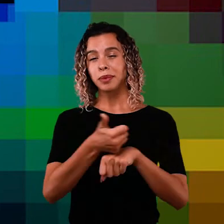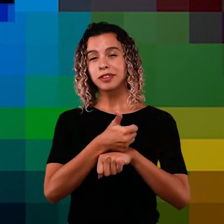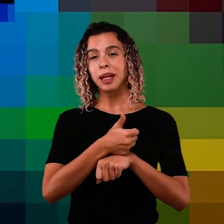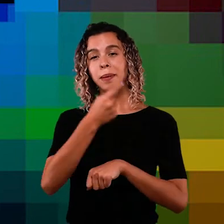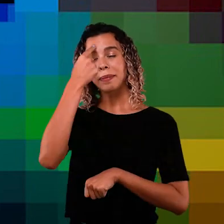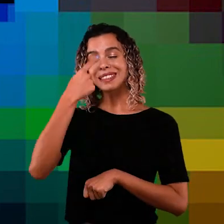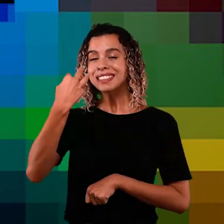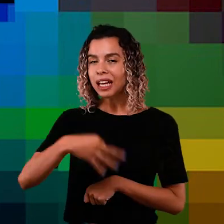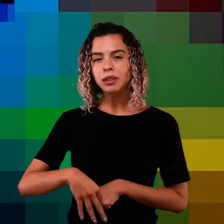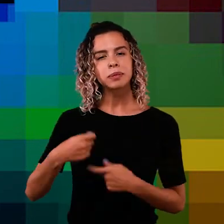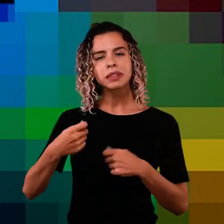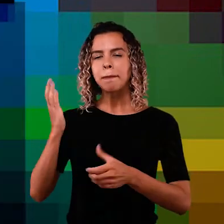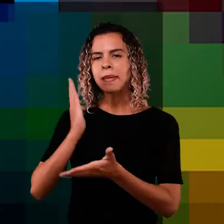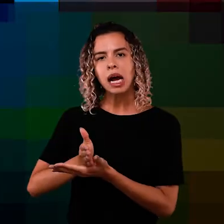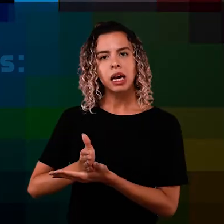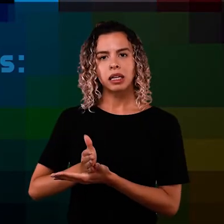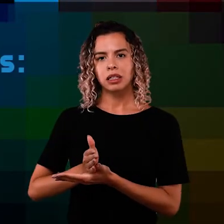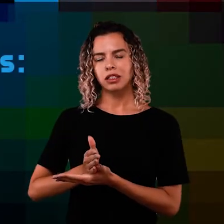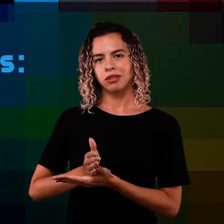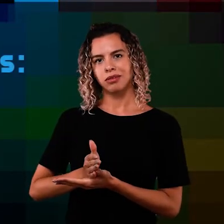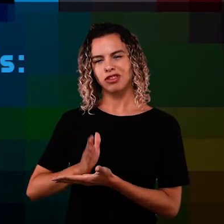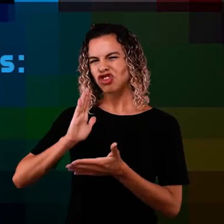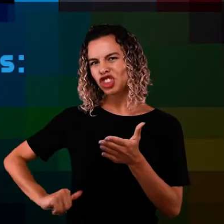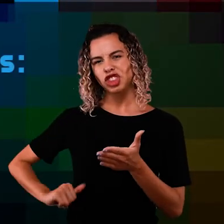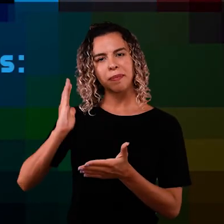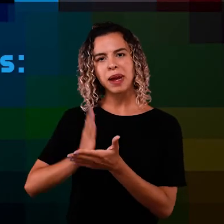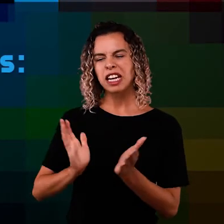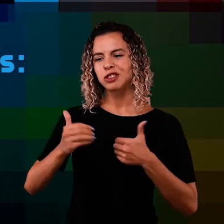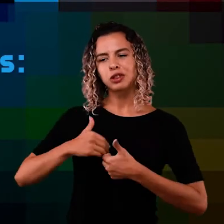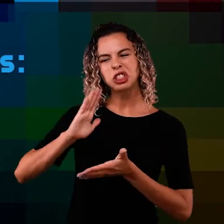muitos profissionais que acham que o correto é... Lucas,